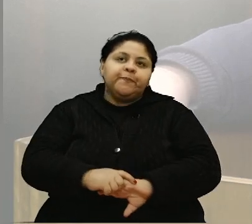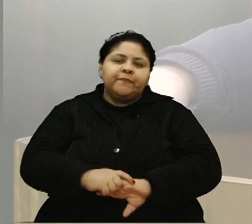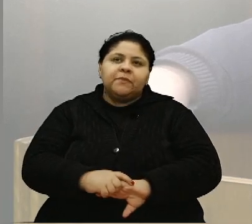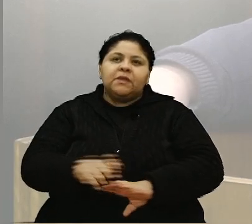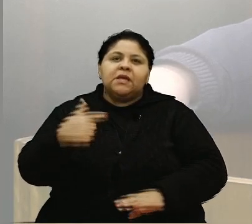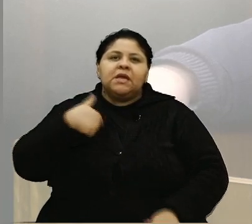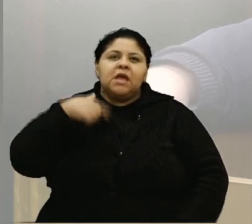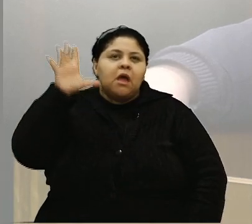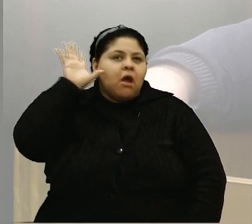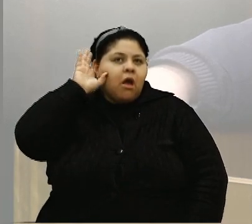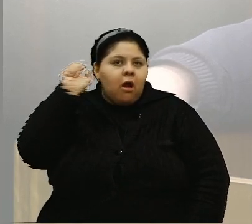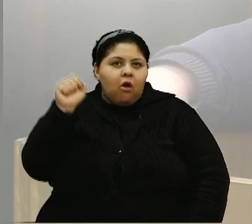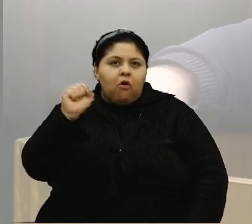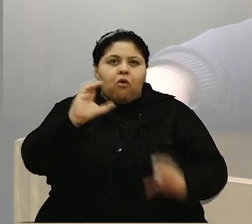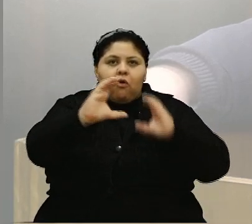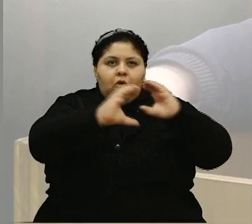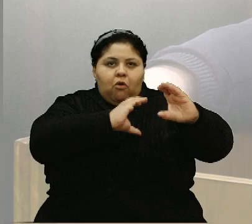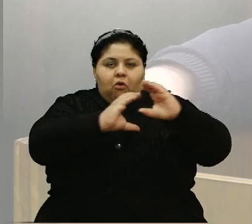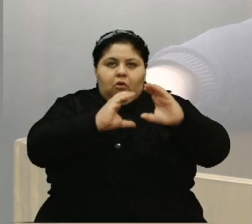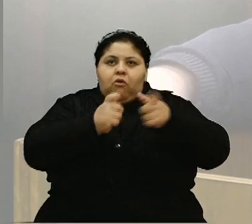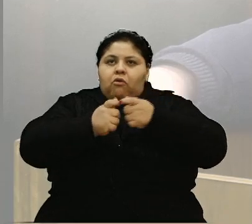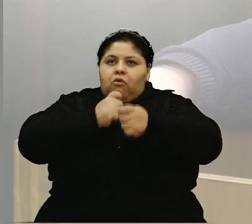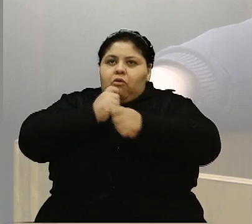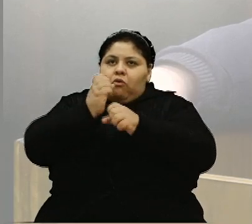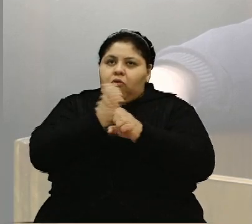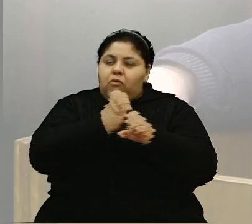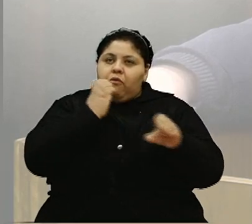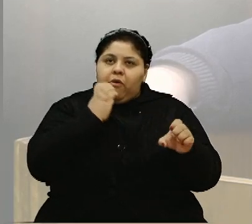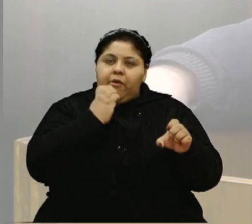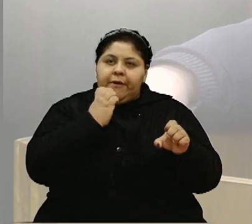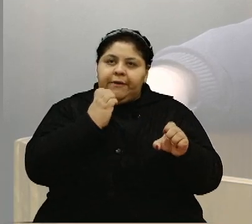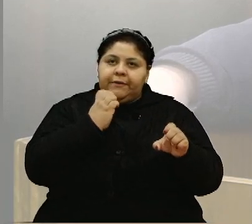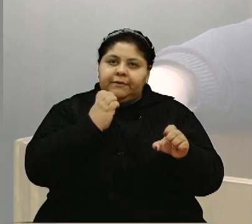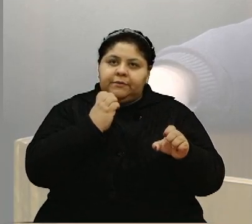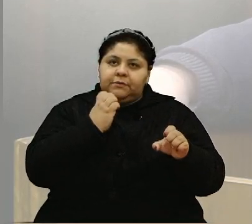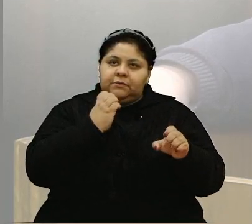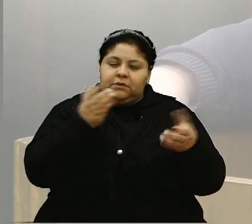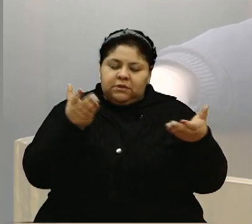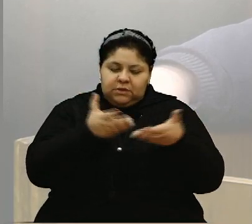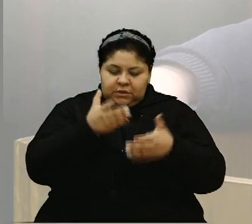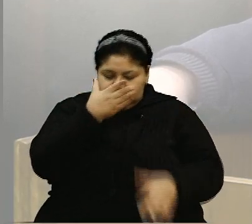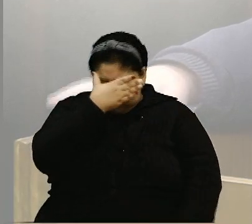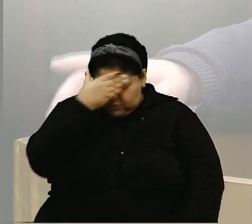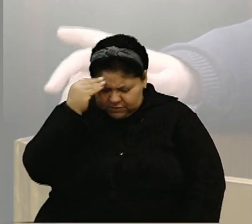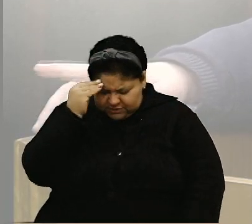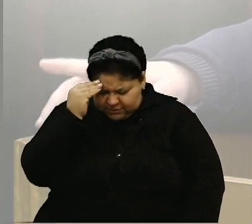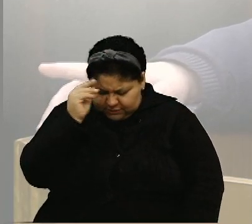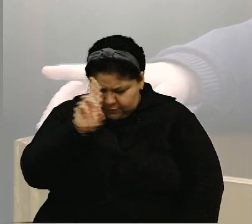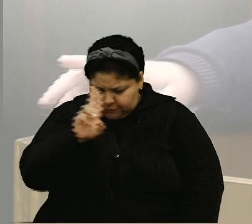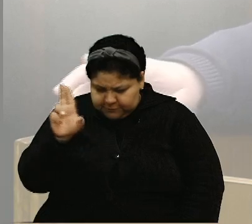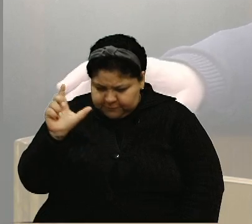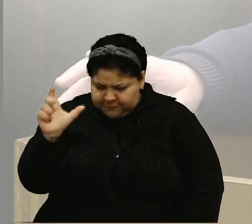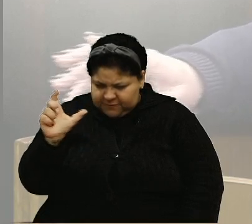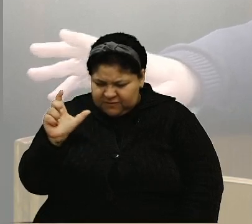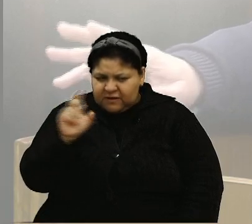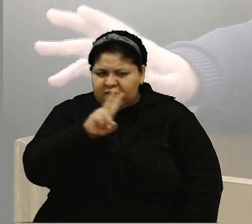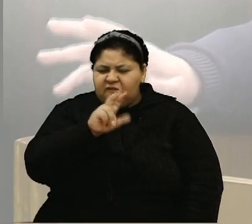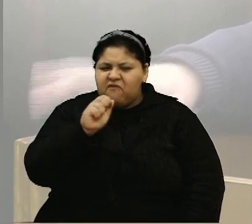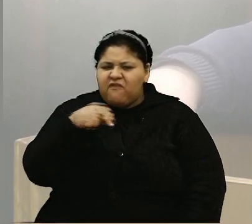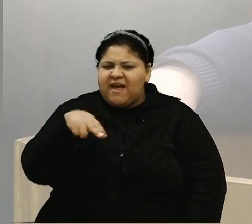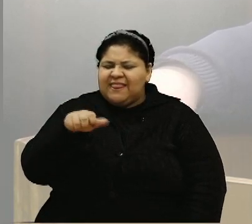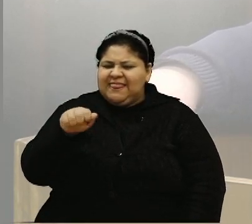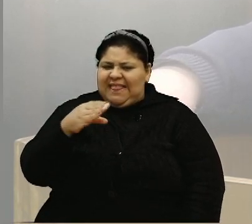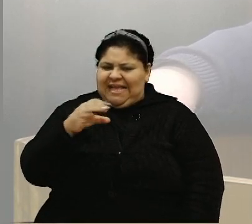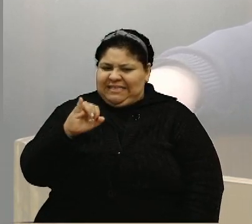ouvi recentemente na imprensa a entrevista do engenheiro, agora esqueci o sobrenome dele, se é Vanassi ou mas